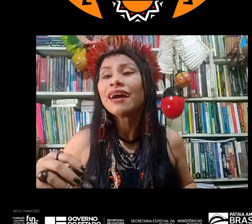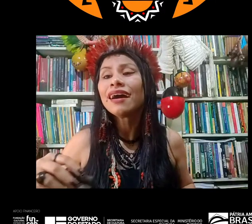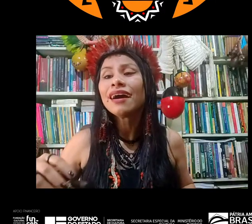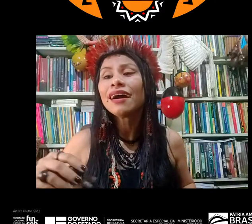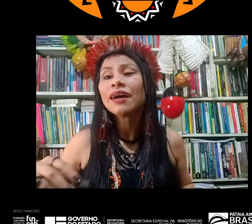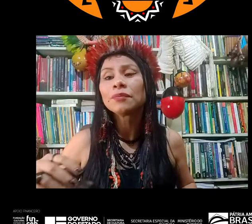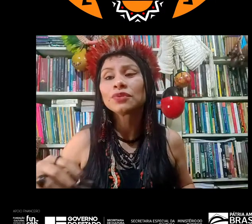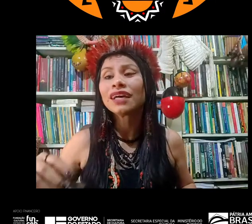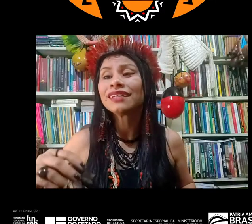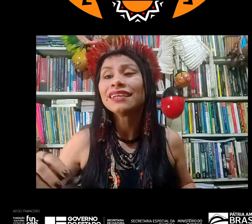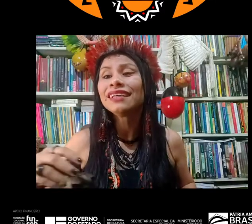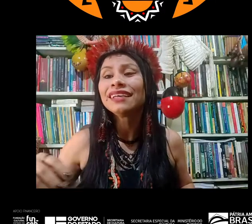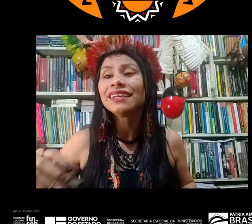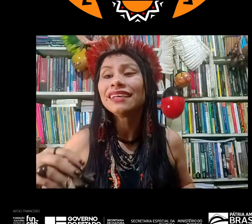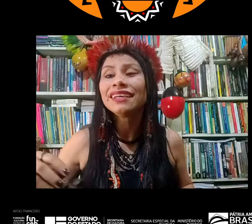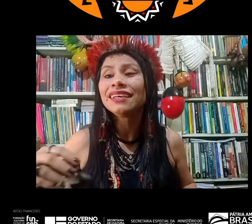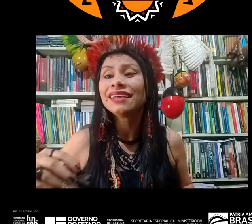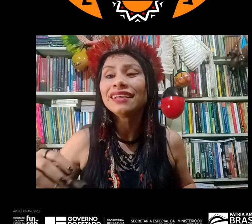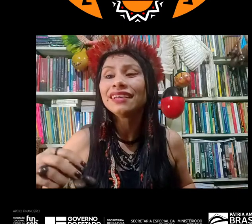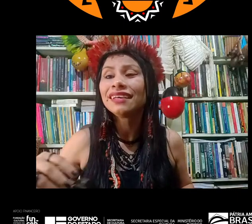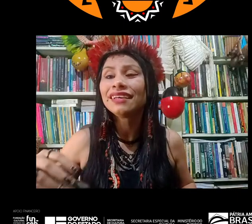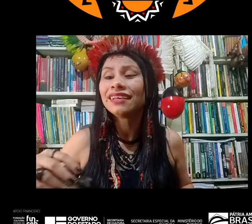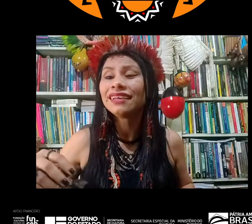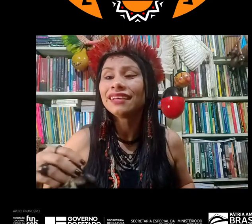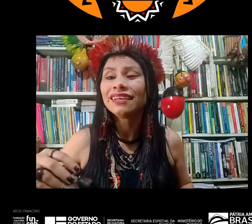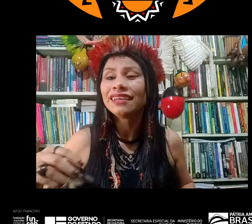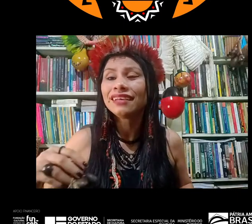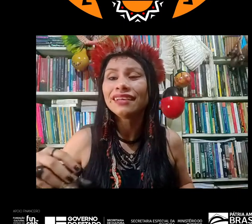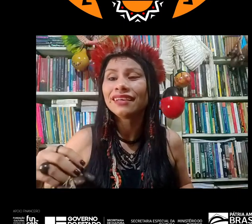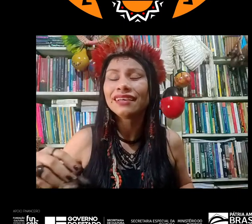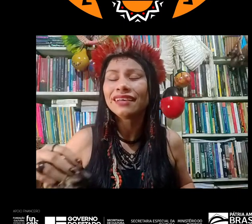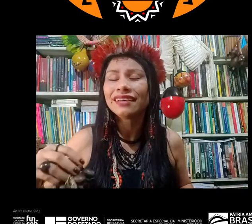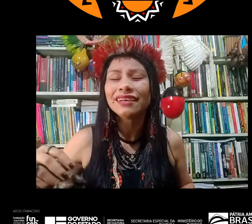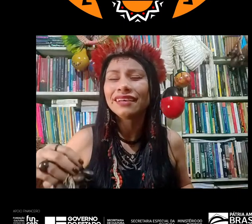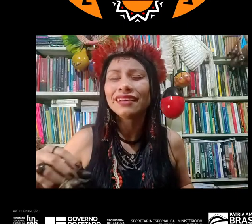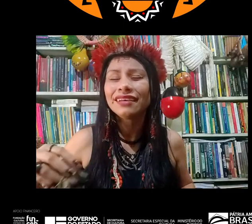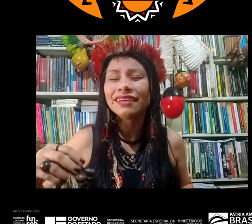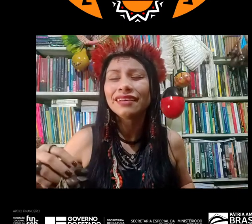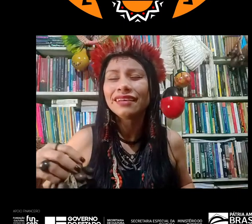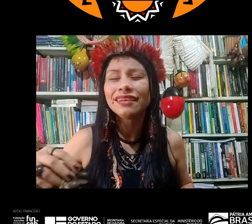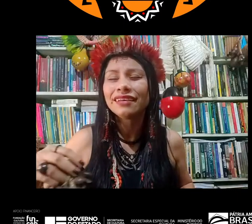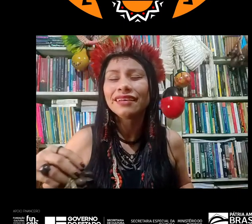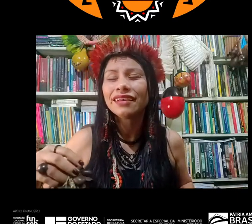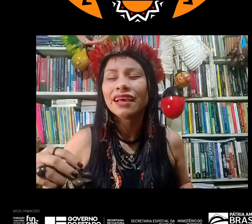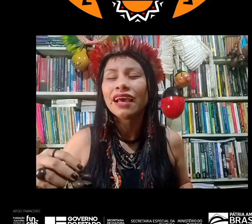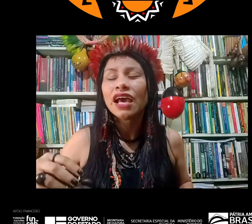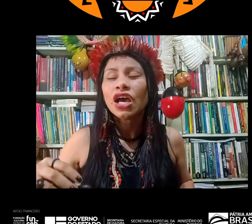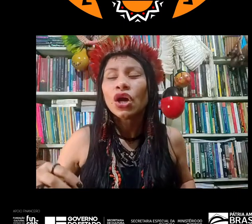maputari.